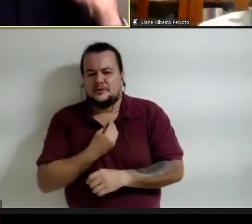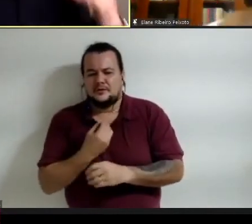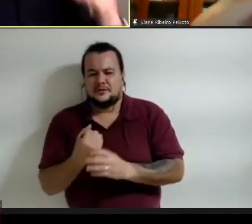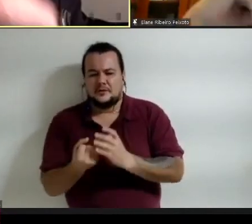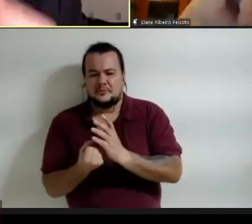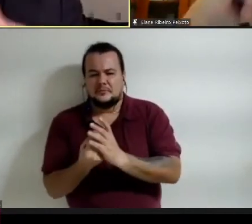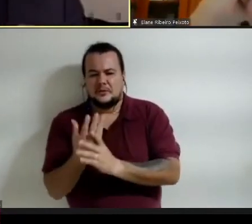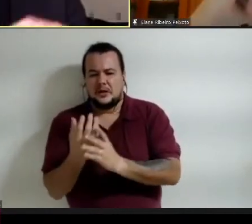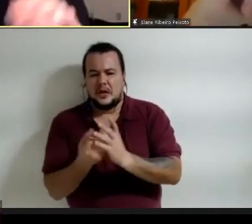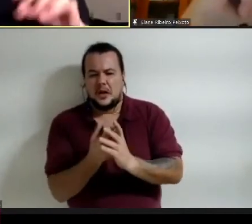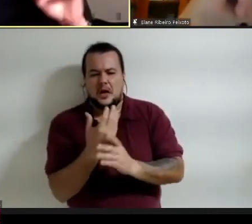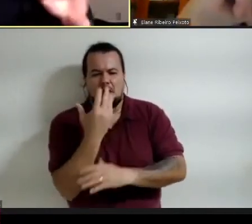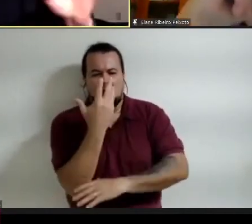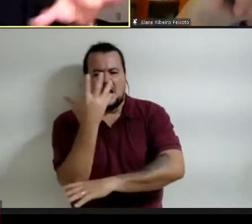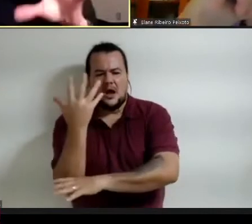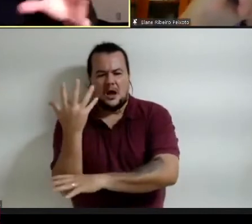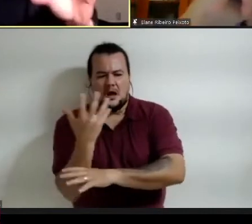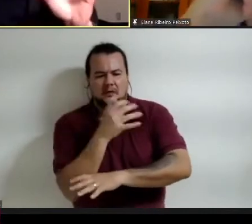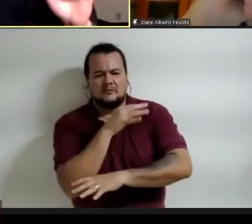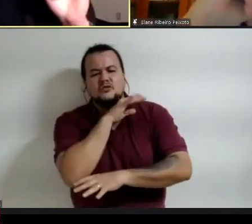tanto as árvores quanto os animais